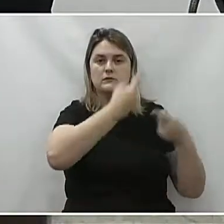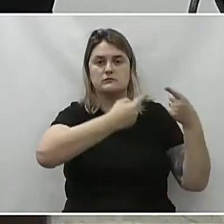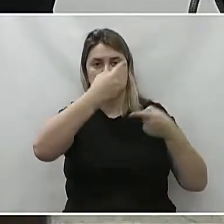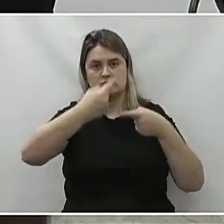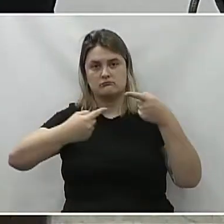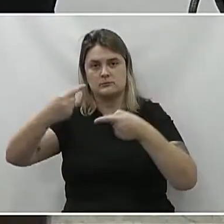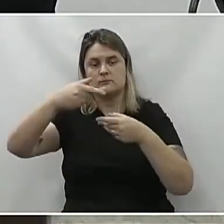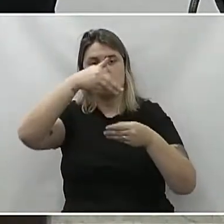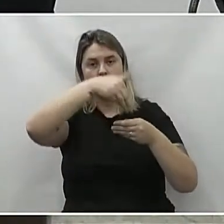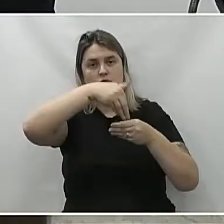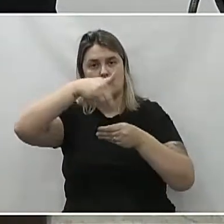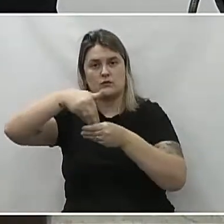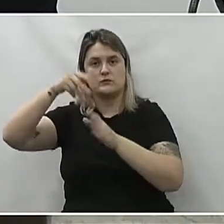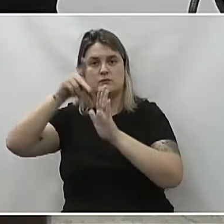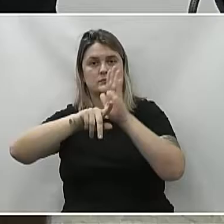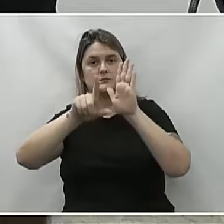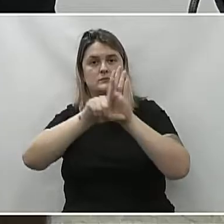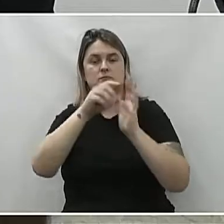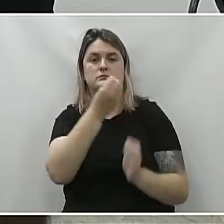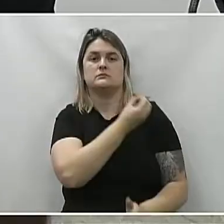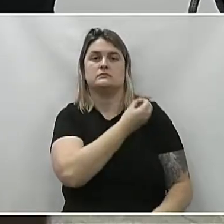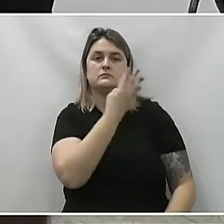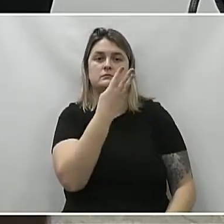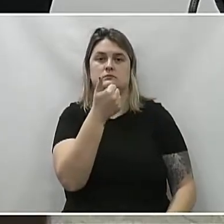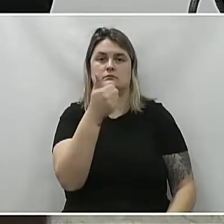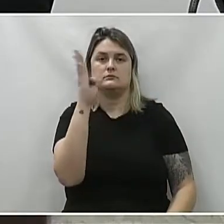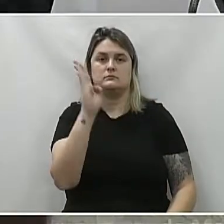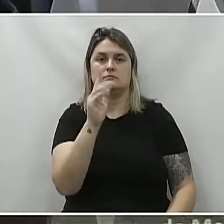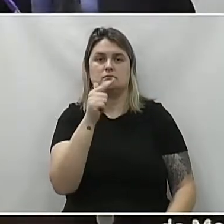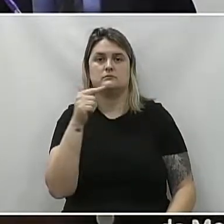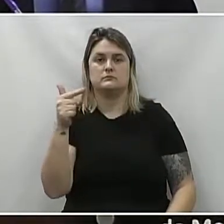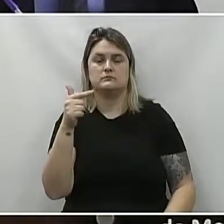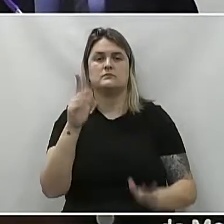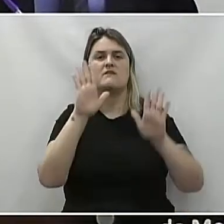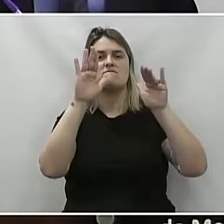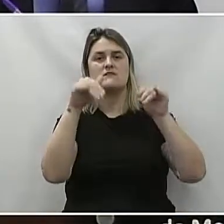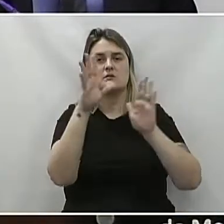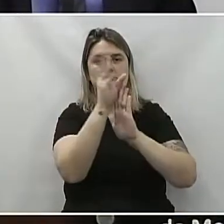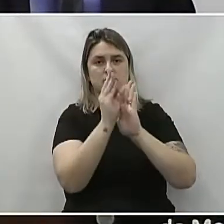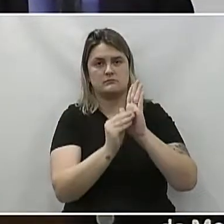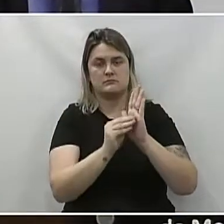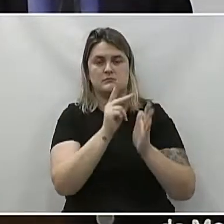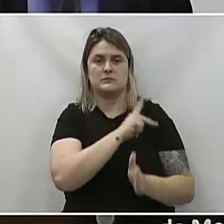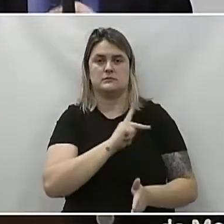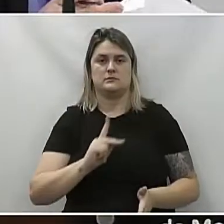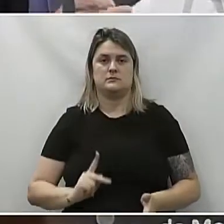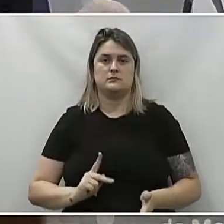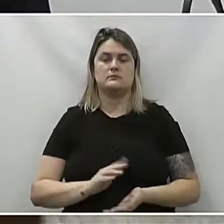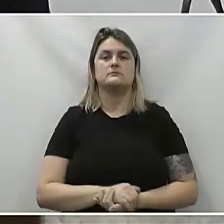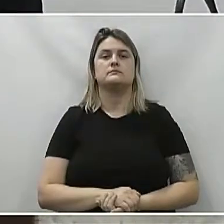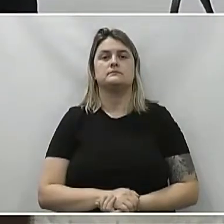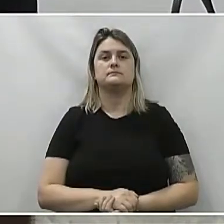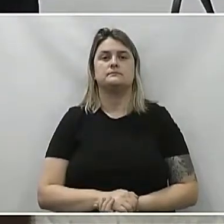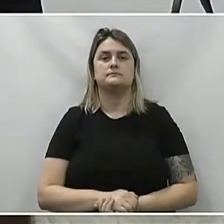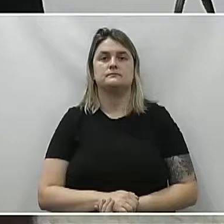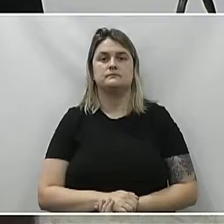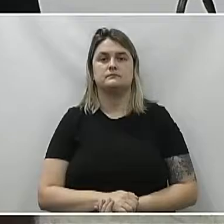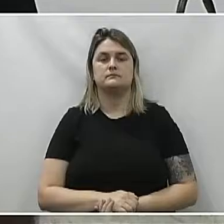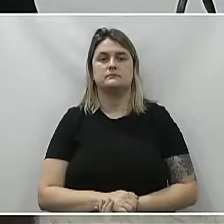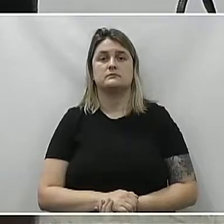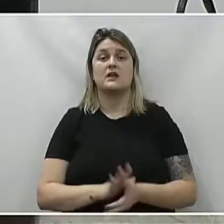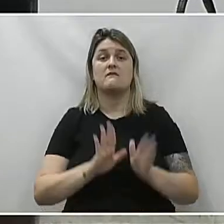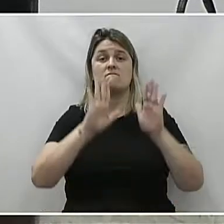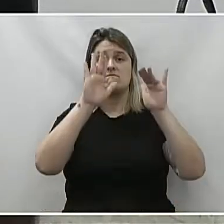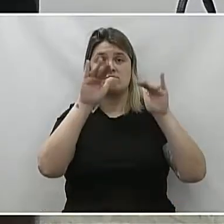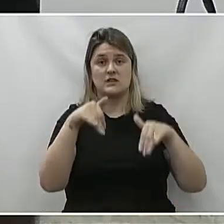discussão e votação o projeto de lei ordinária número 41 de 2022. Fim da ordem do dia, senhor presidente. Com o